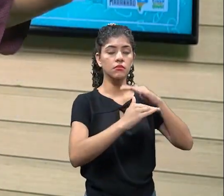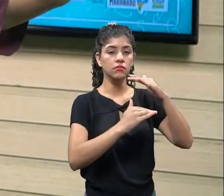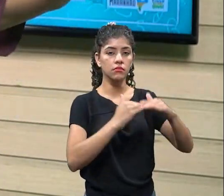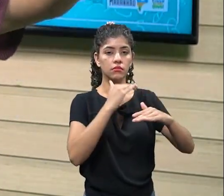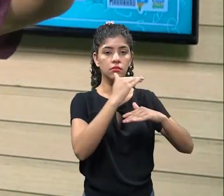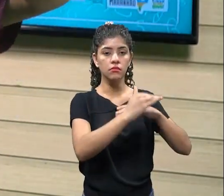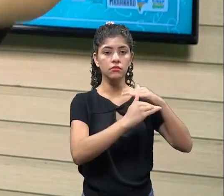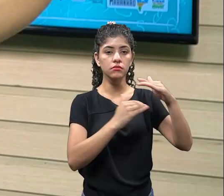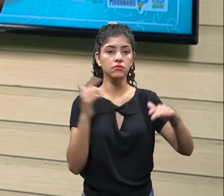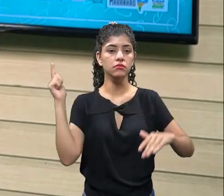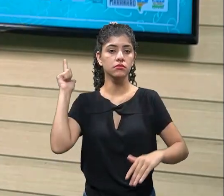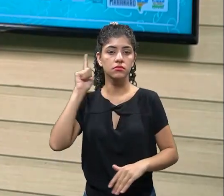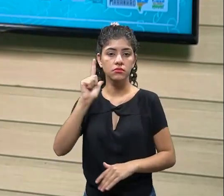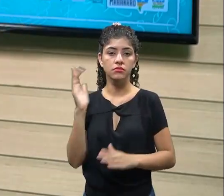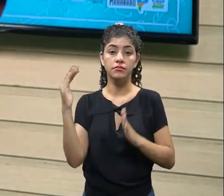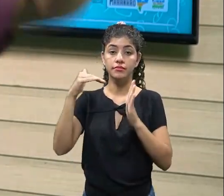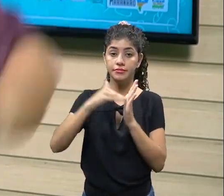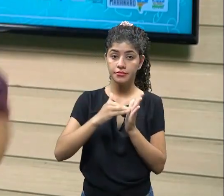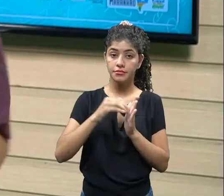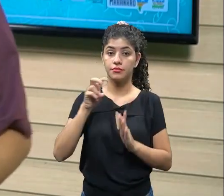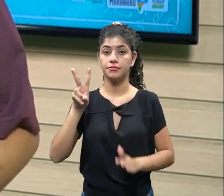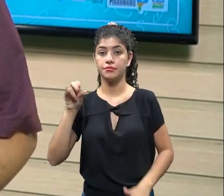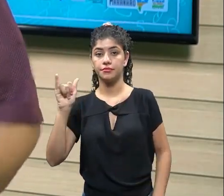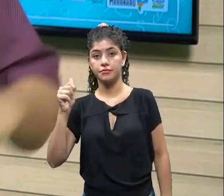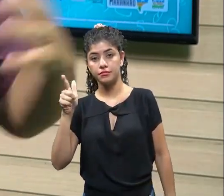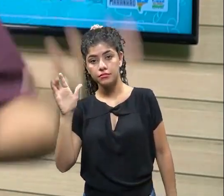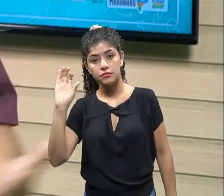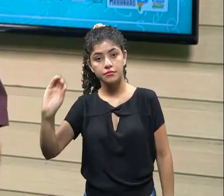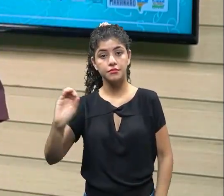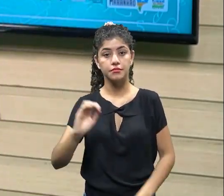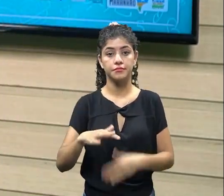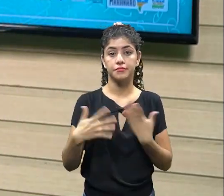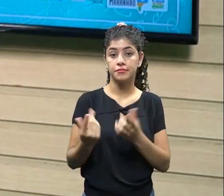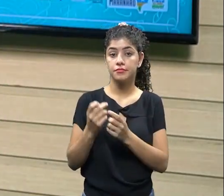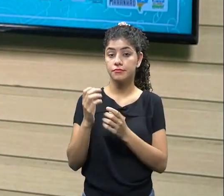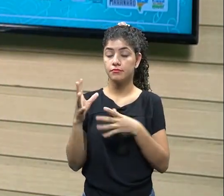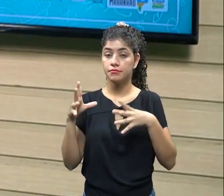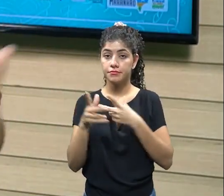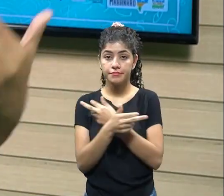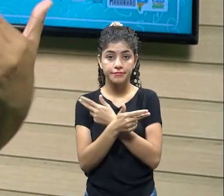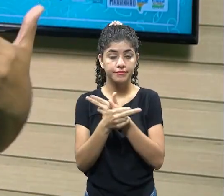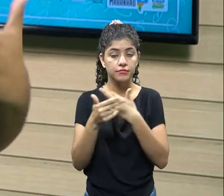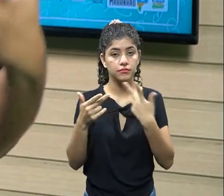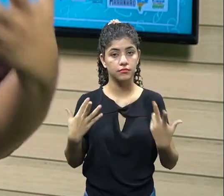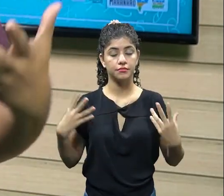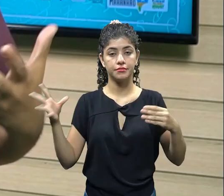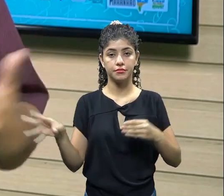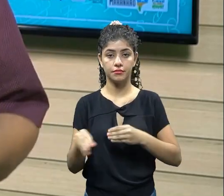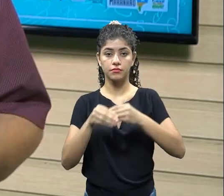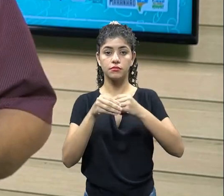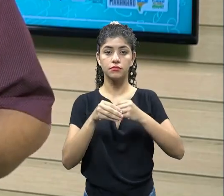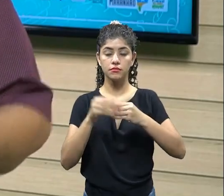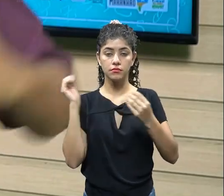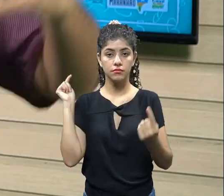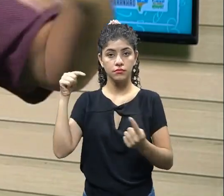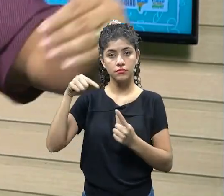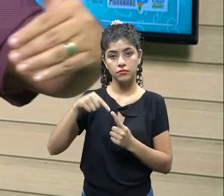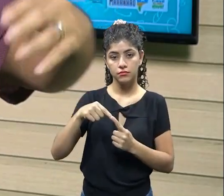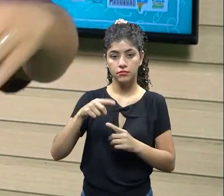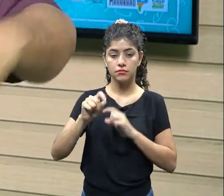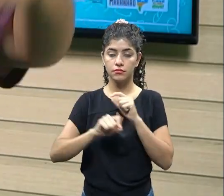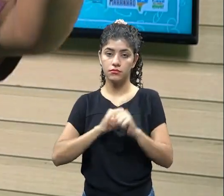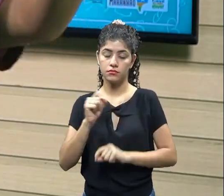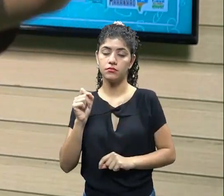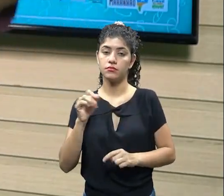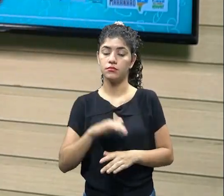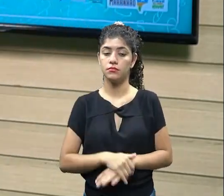conseguindo chegar até eu conseguir chegar à visão. E a visão exatamente é o conjunto de objetivos, de cumprir